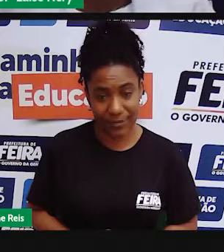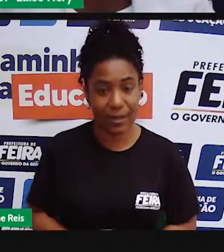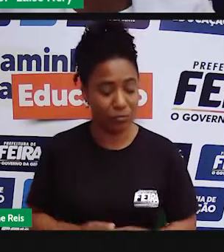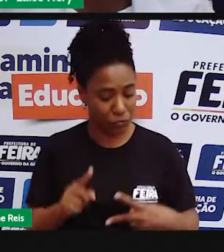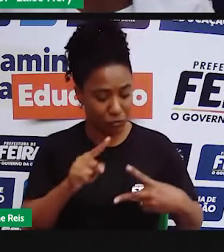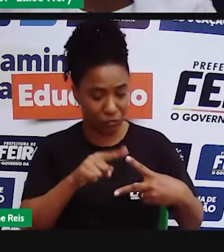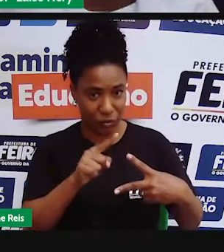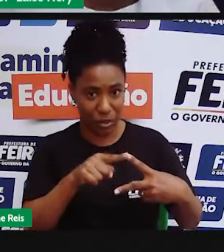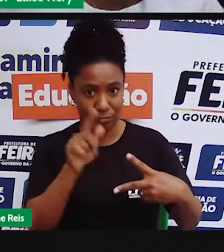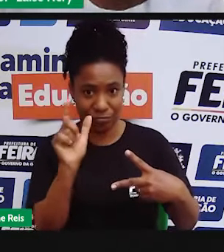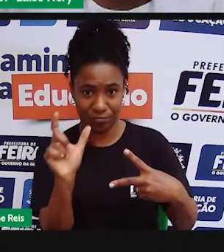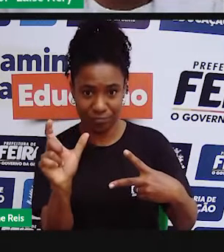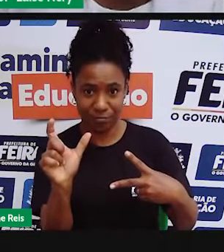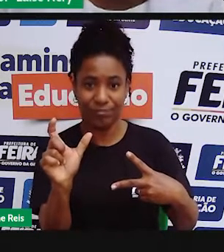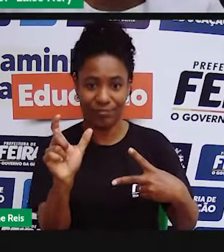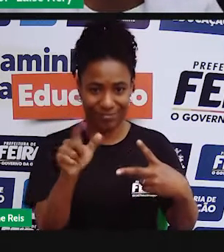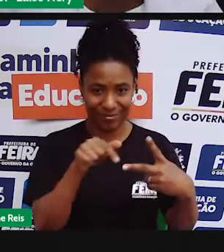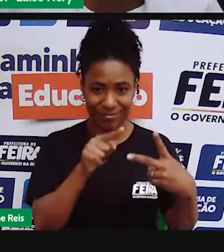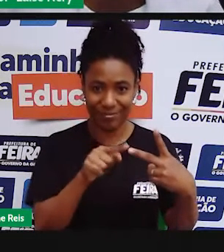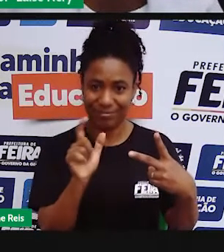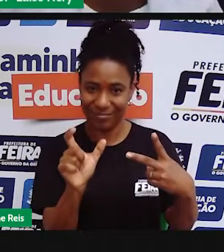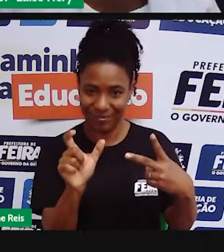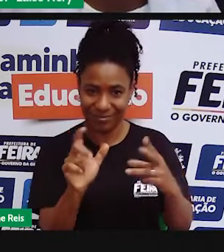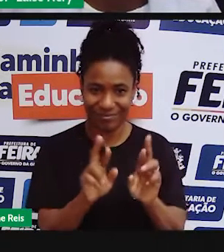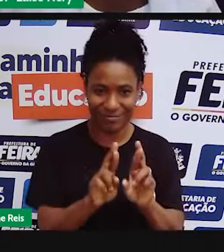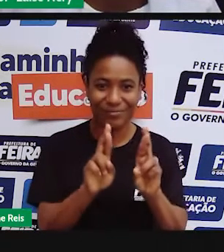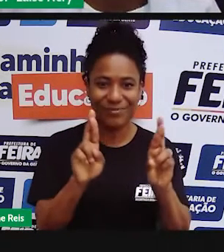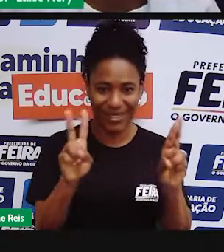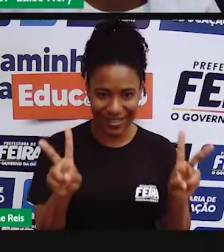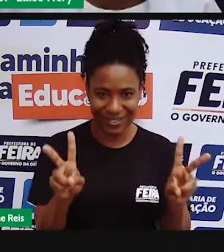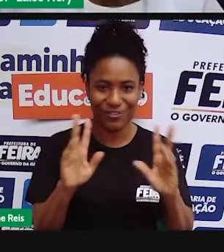Já diferenciamos agora fauna de flora.